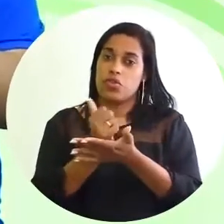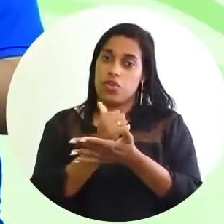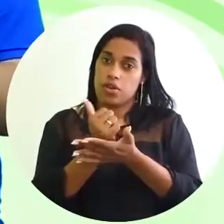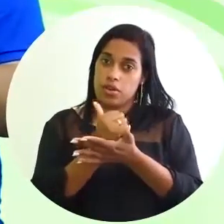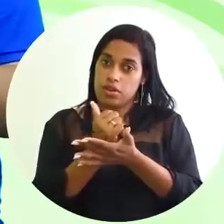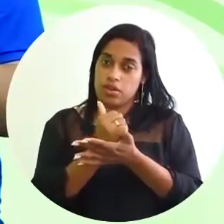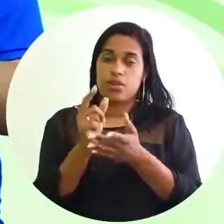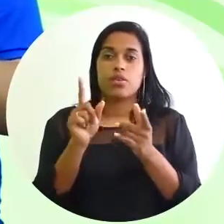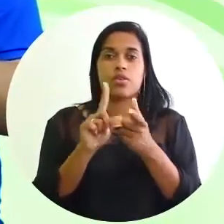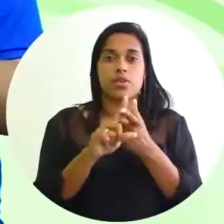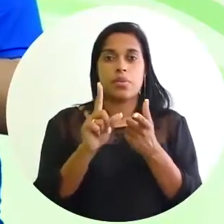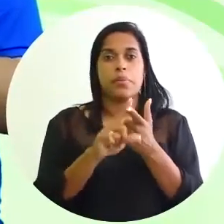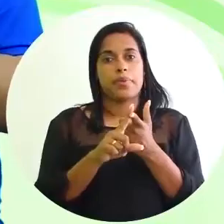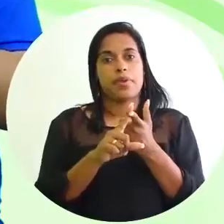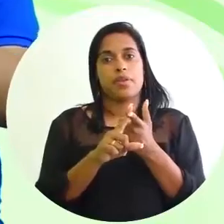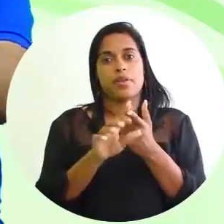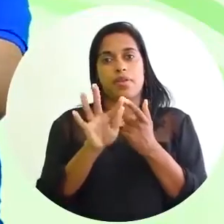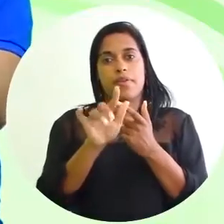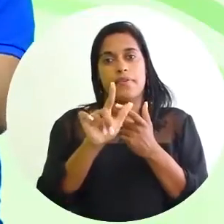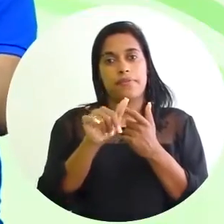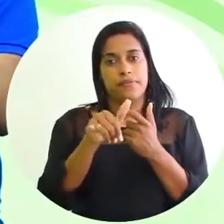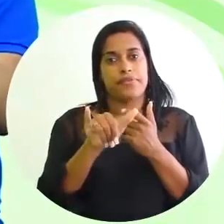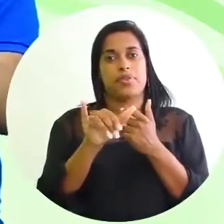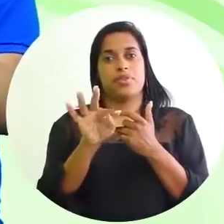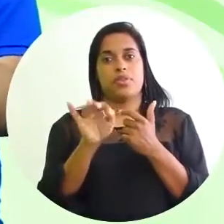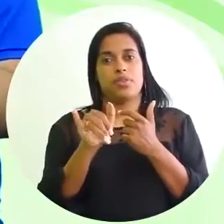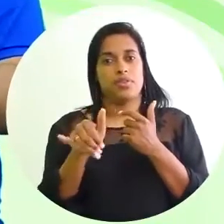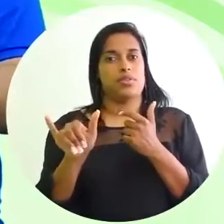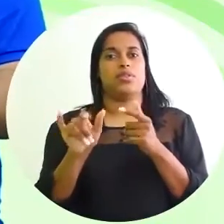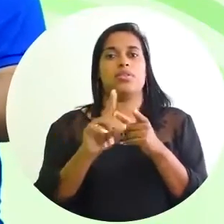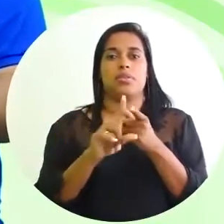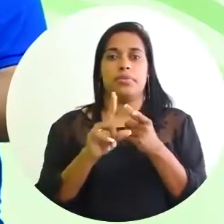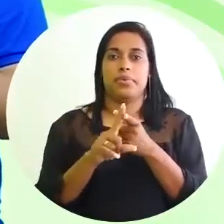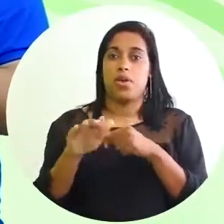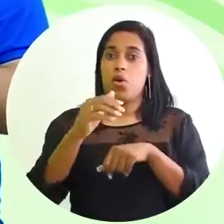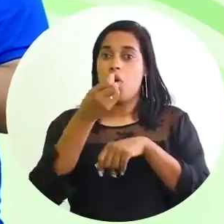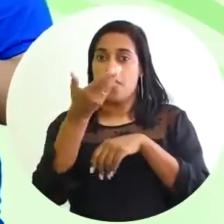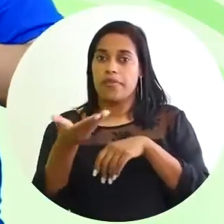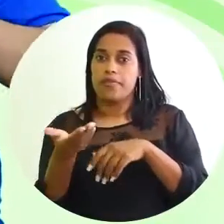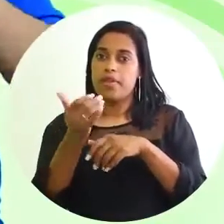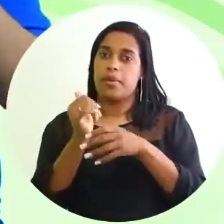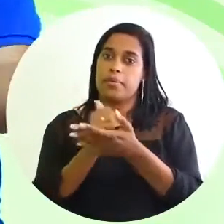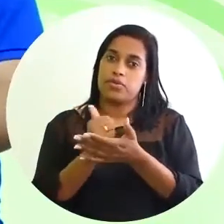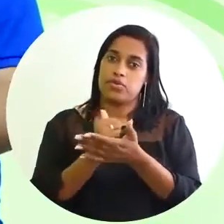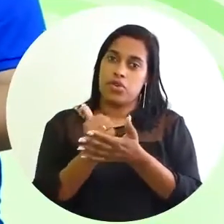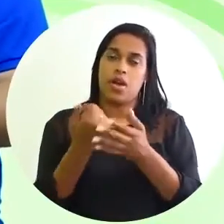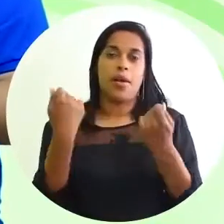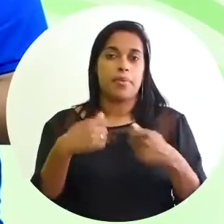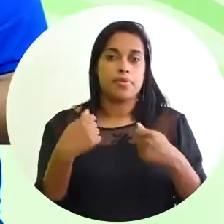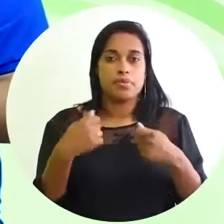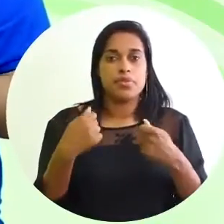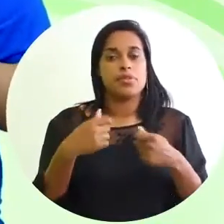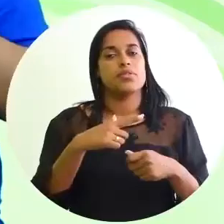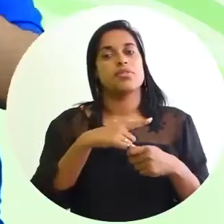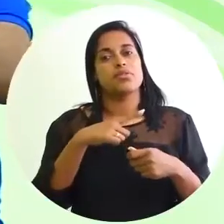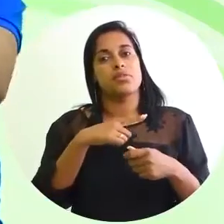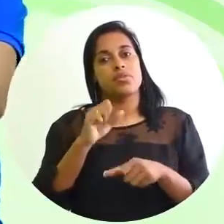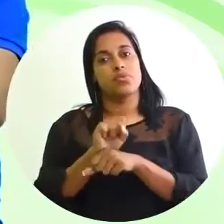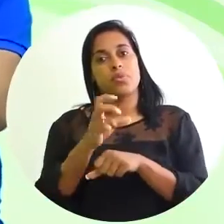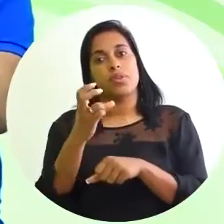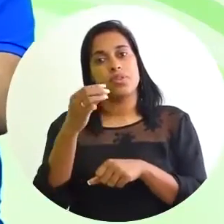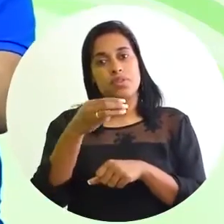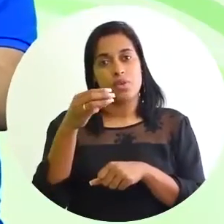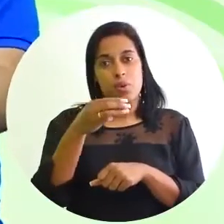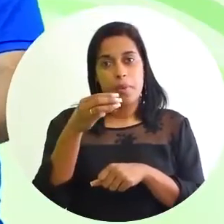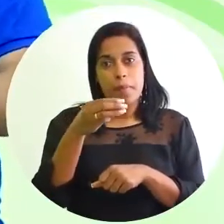joguinhos que o pessoal chama de free to play, né? Que é grátis para jogar, só que você precisa convocar um amigo para jogar, você precisa esperar